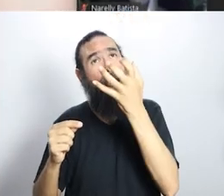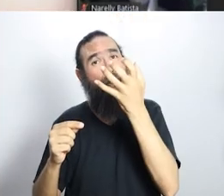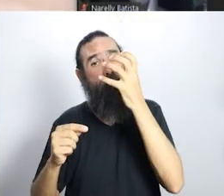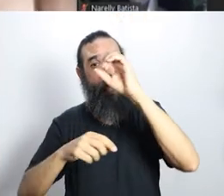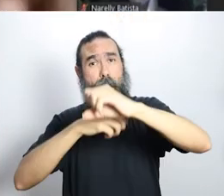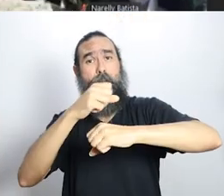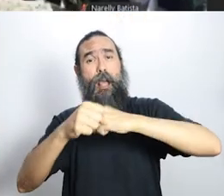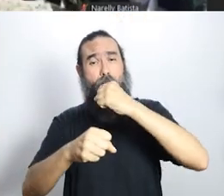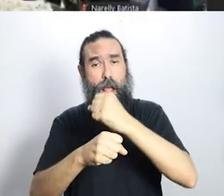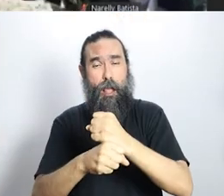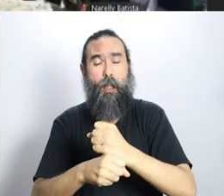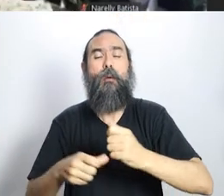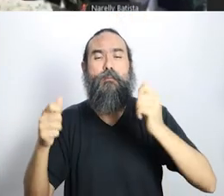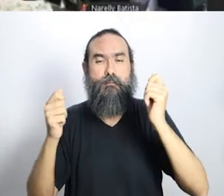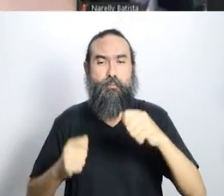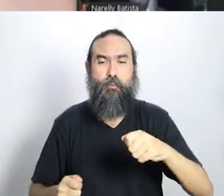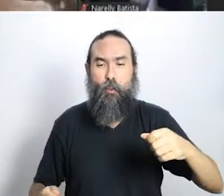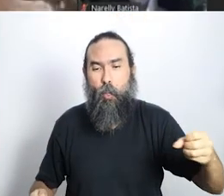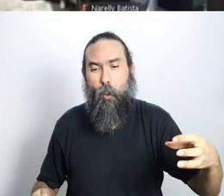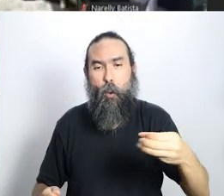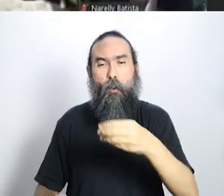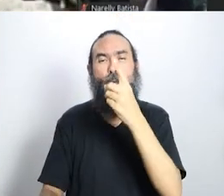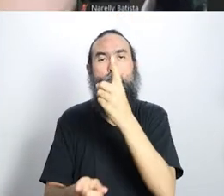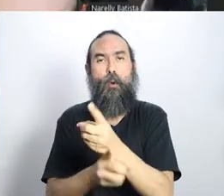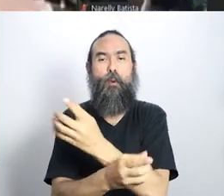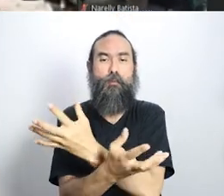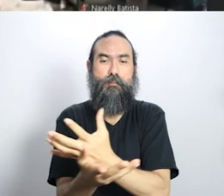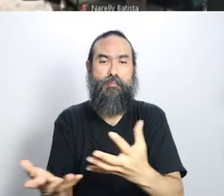ano, nós vamos ter muitos eventos.